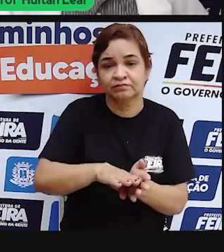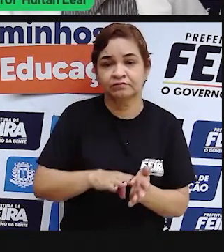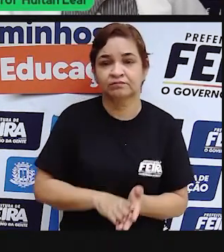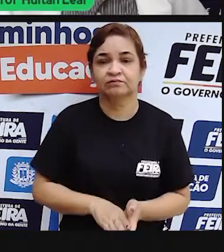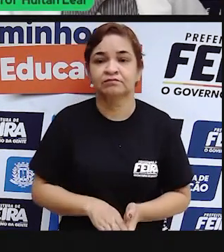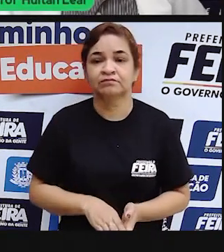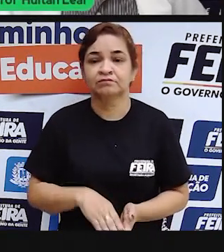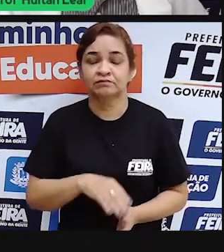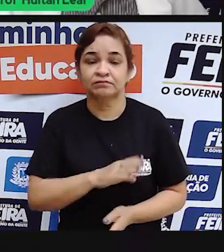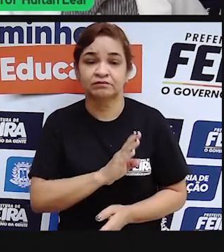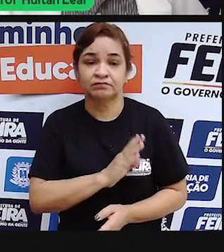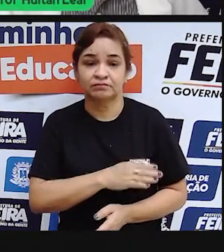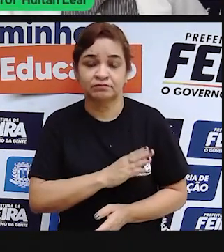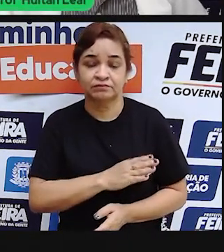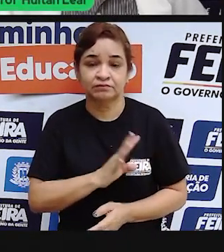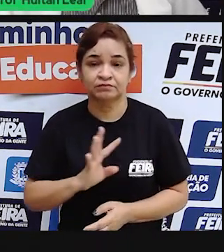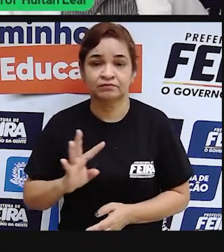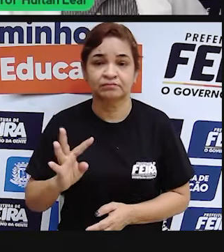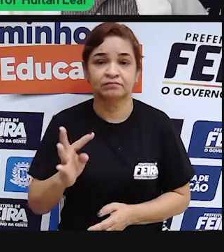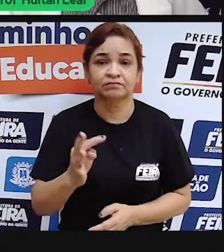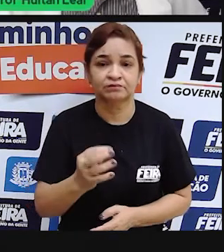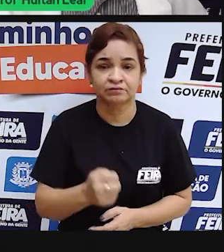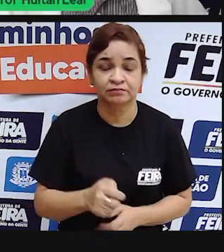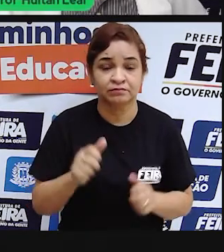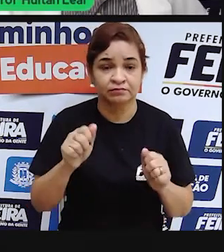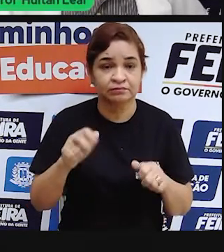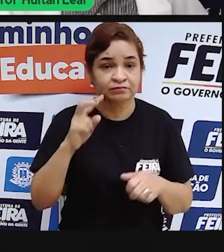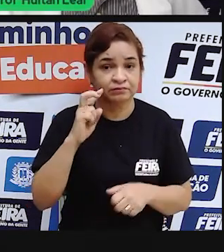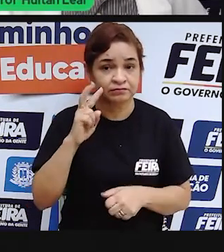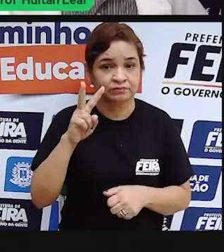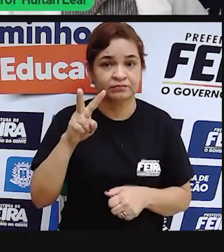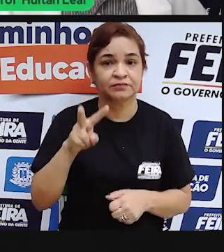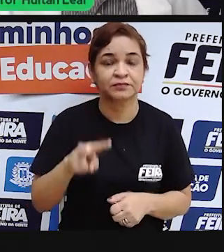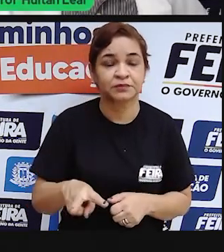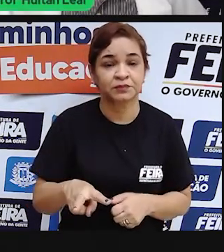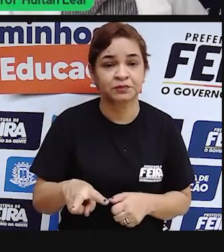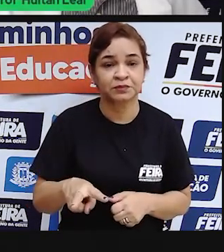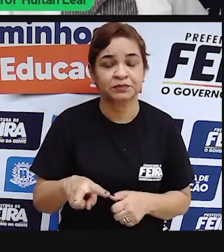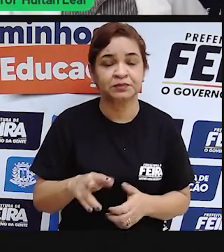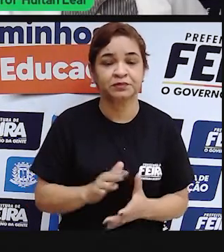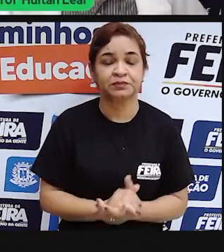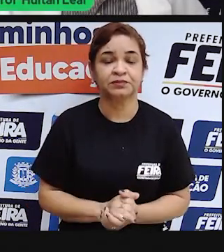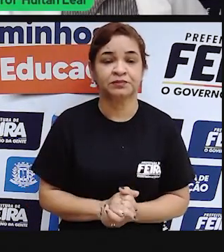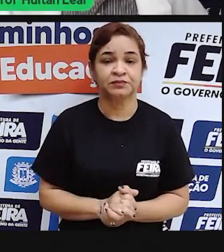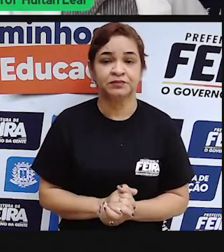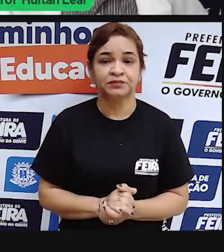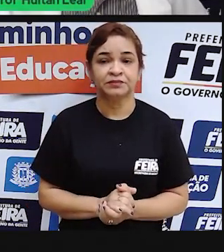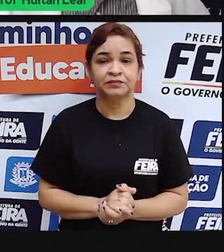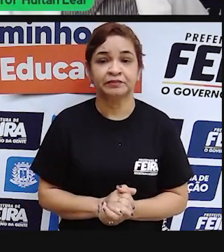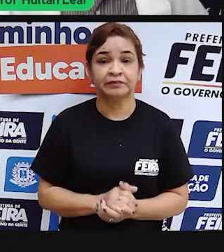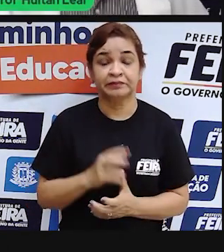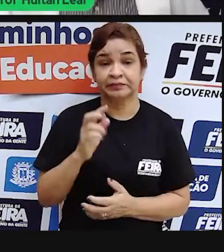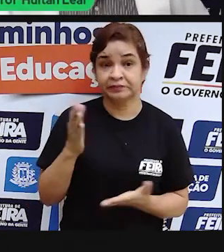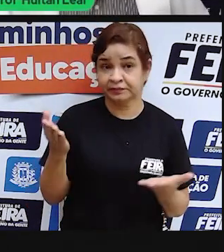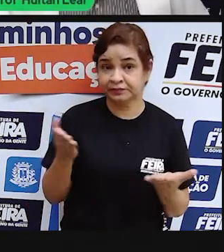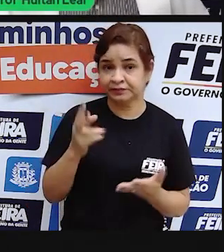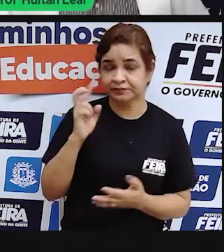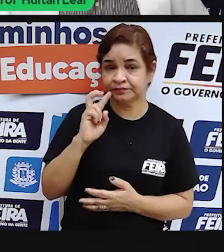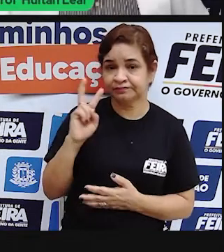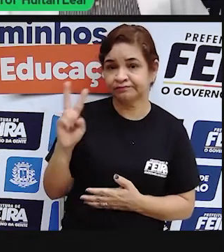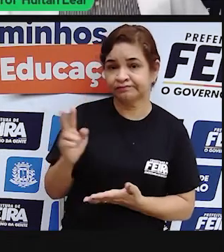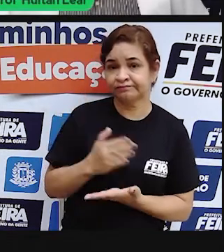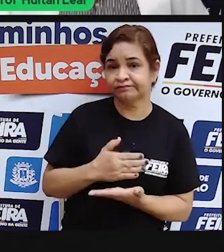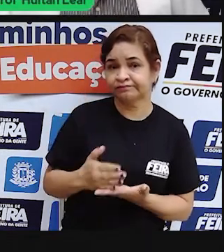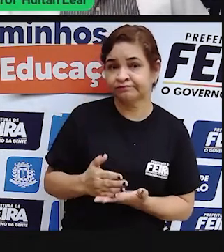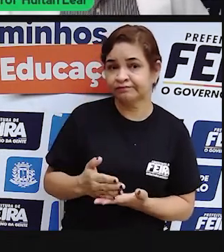coração. Todos esses elementos podemos dizer que são elementos materiais. Agora vejam na